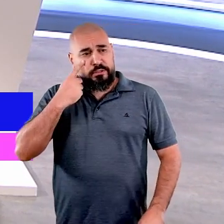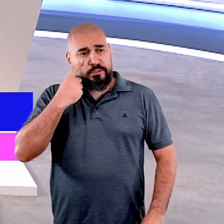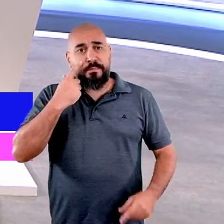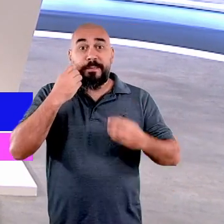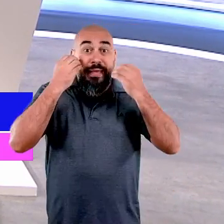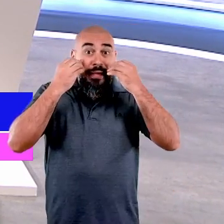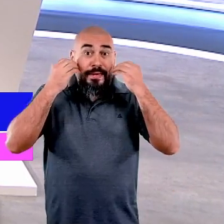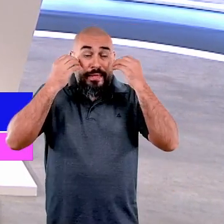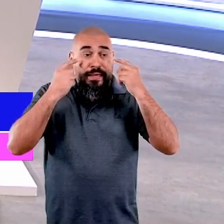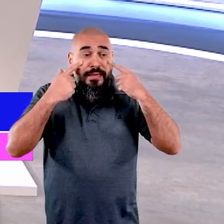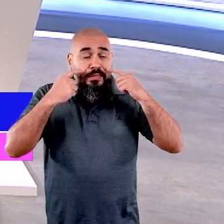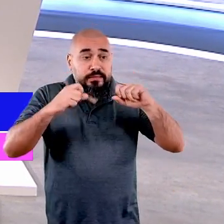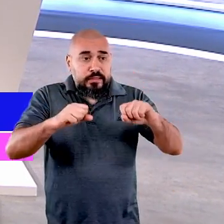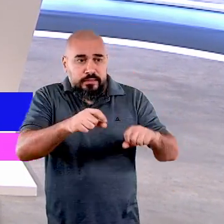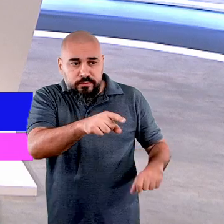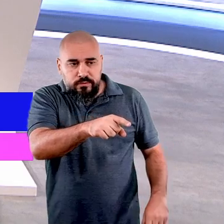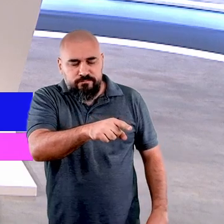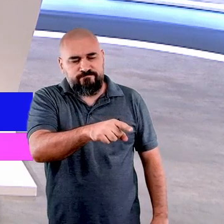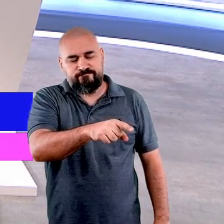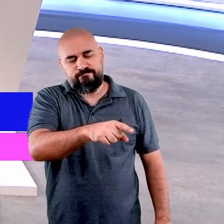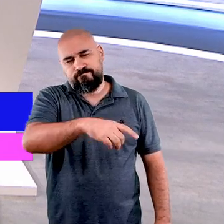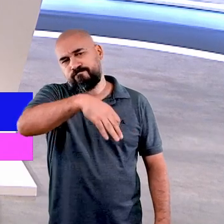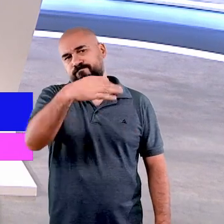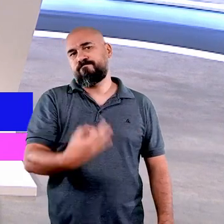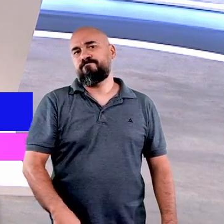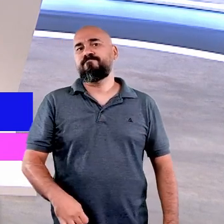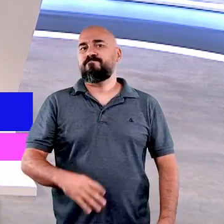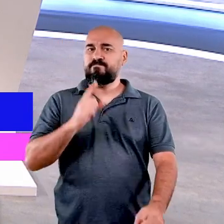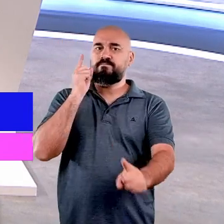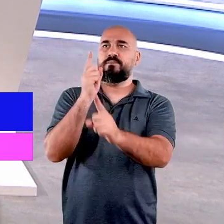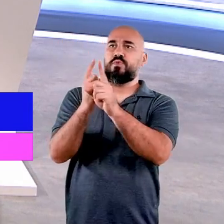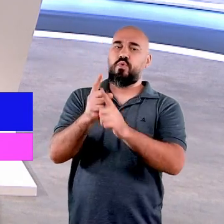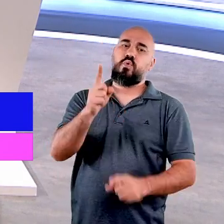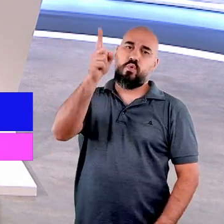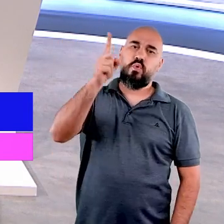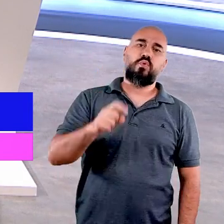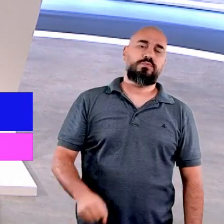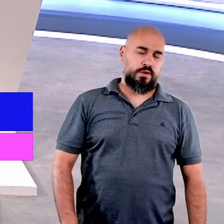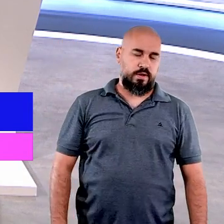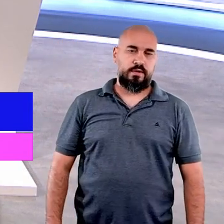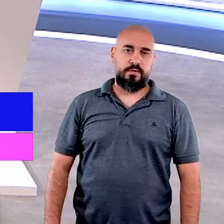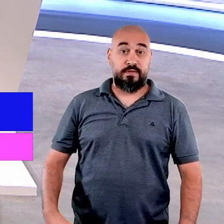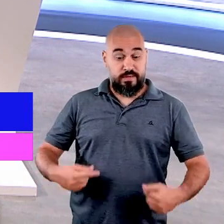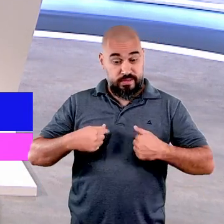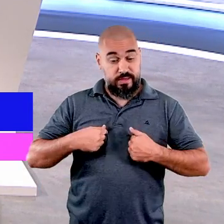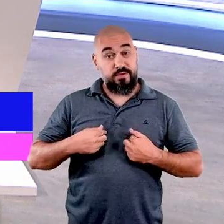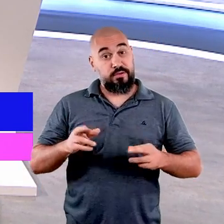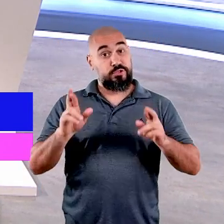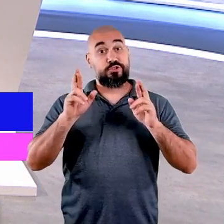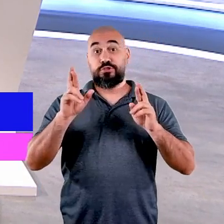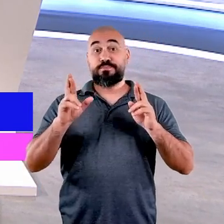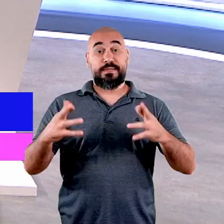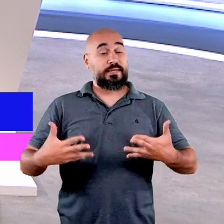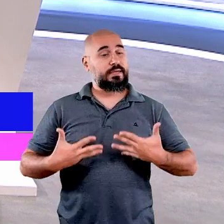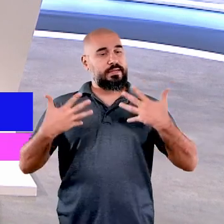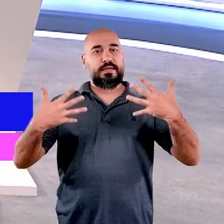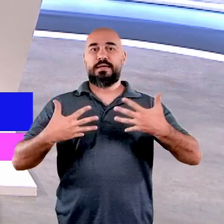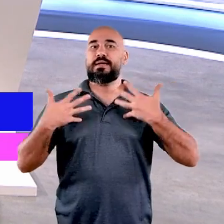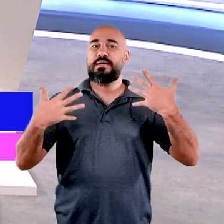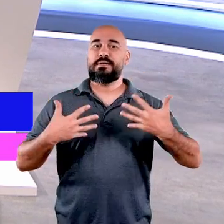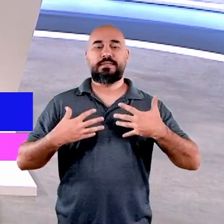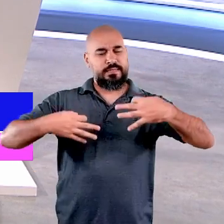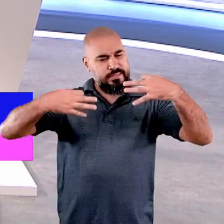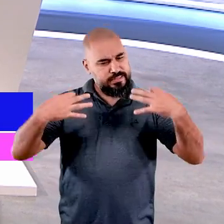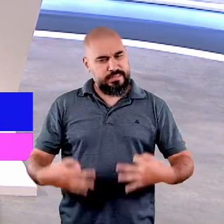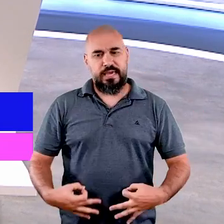encontrar na primeira ressurreição. E é isso que move o meu coração. É isso que enche a minha vida de esperança e que me